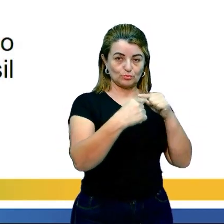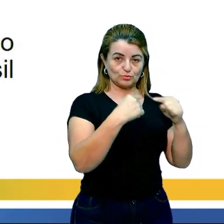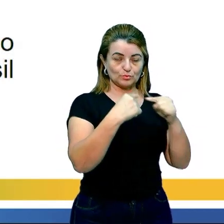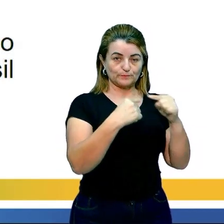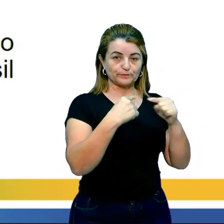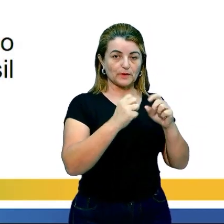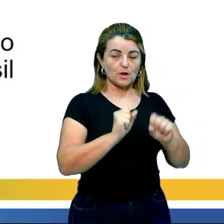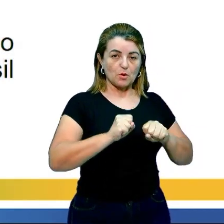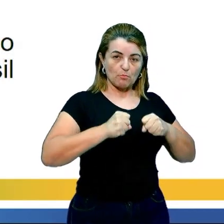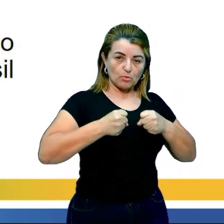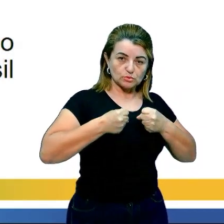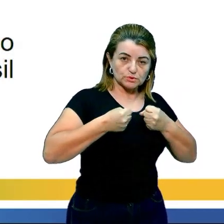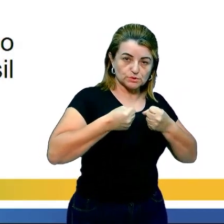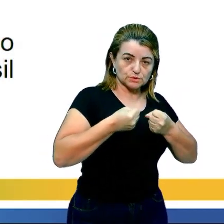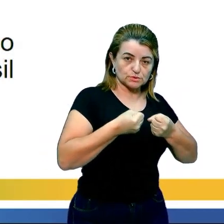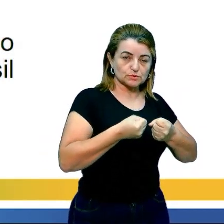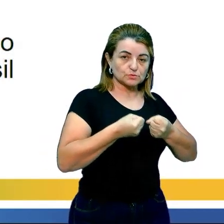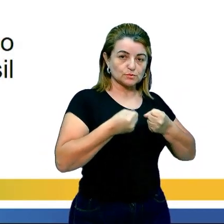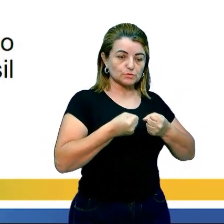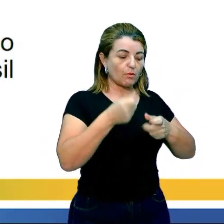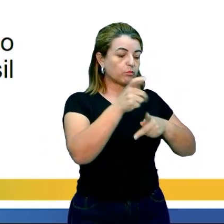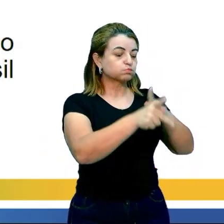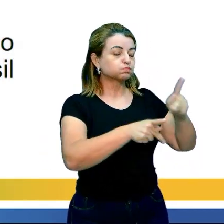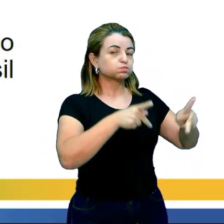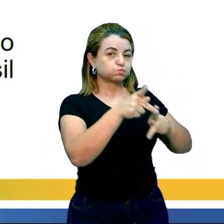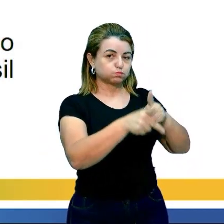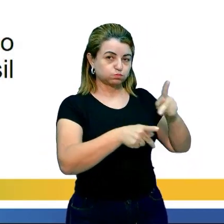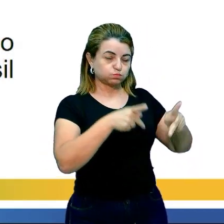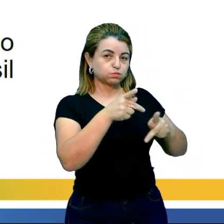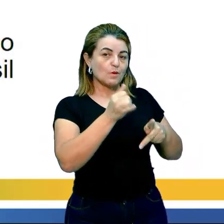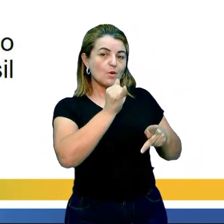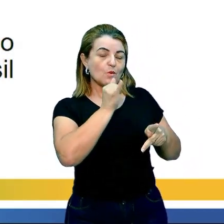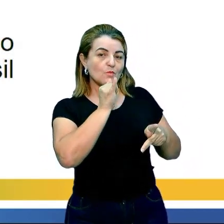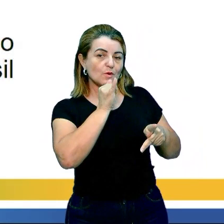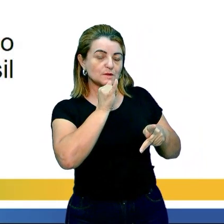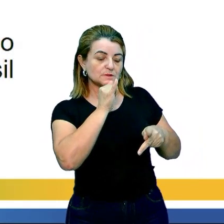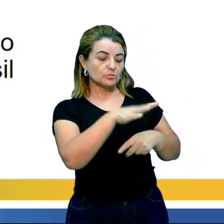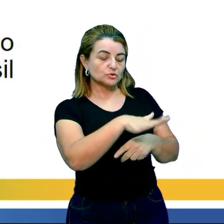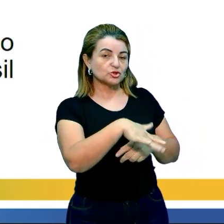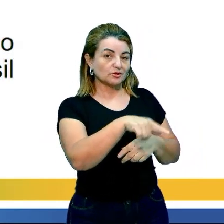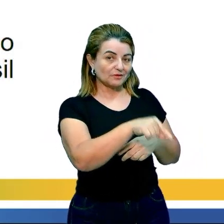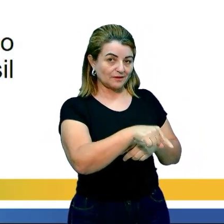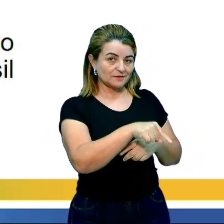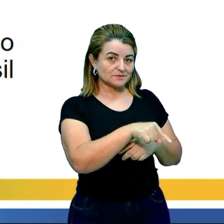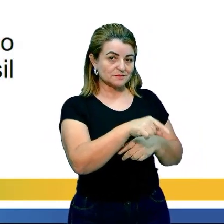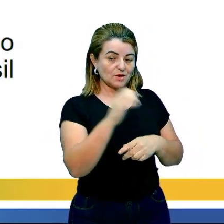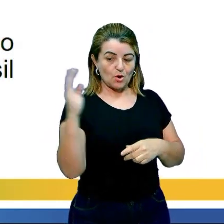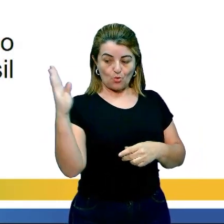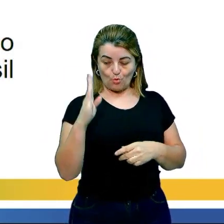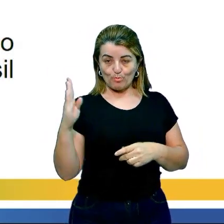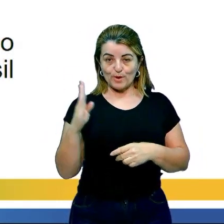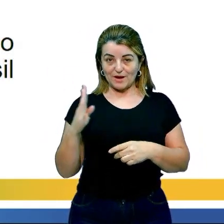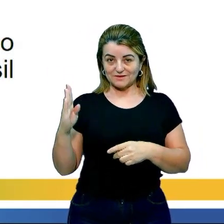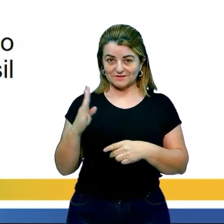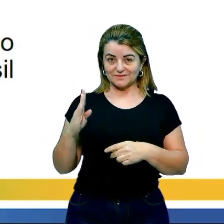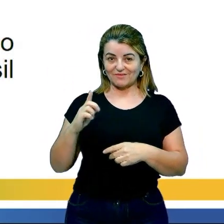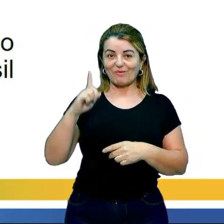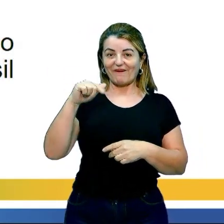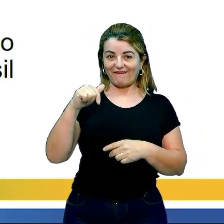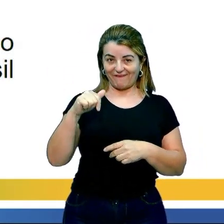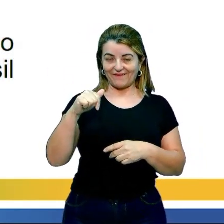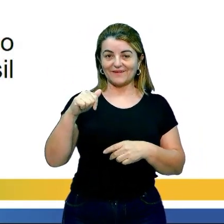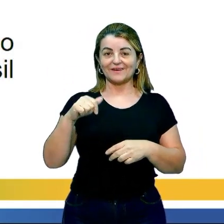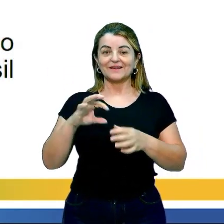princípio o poder é exercido pelo povo A exemplo de Atenas o Brasil também é um